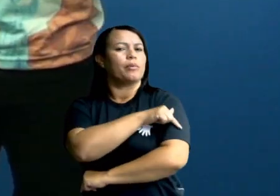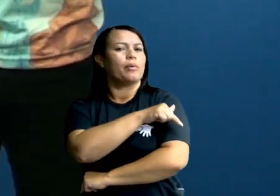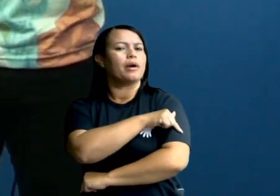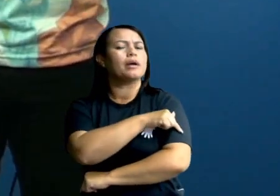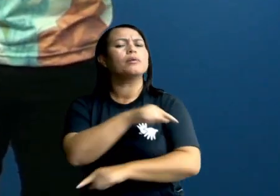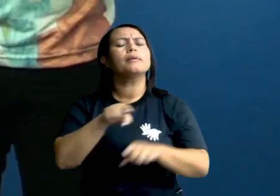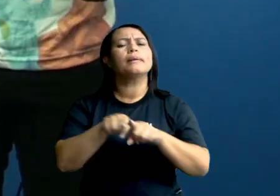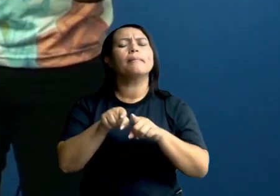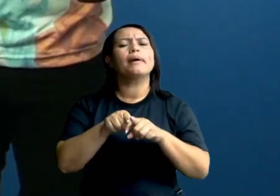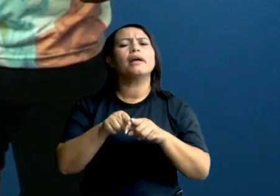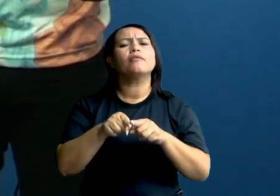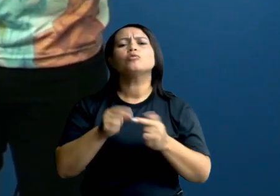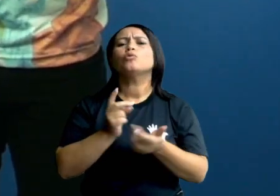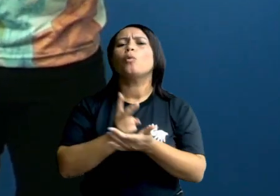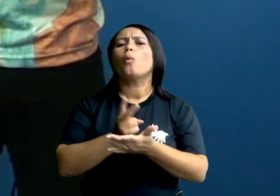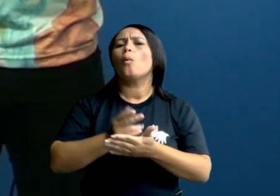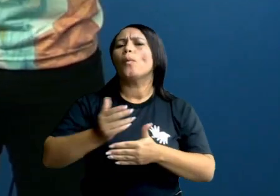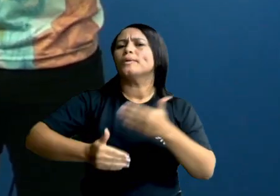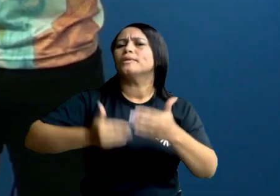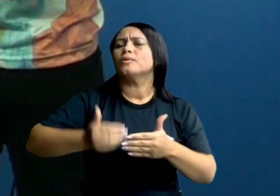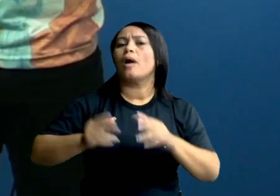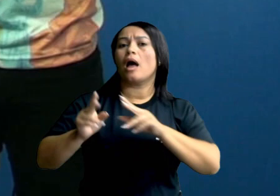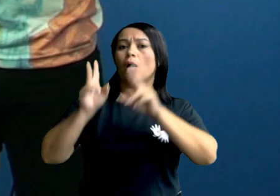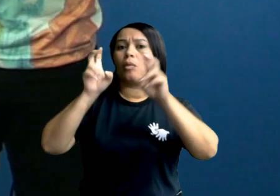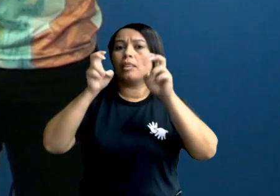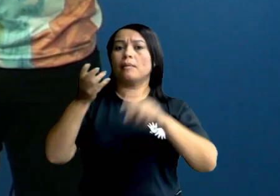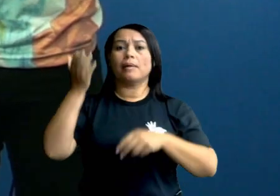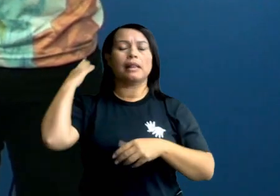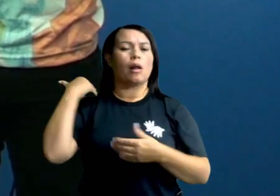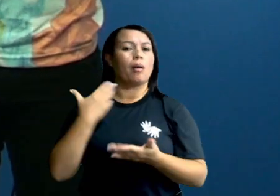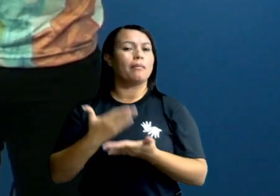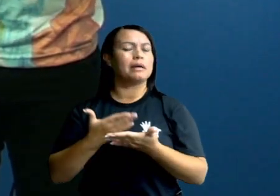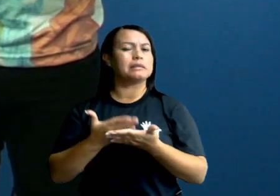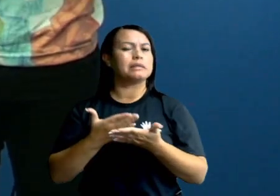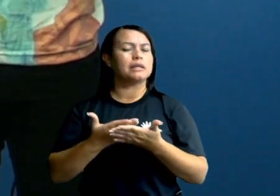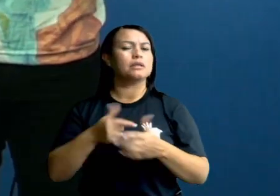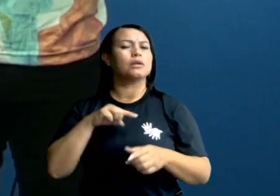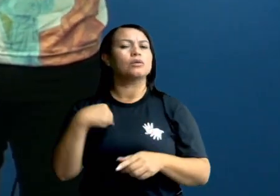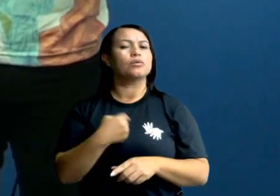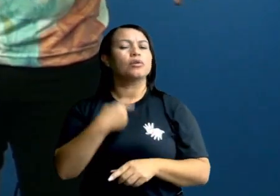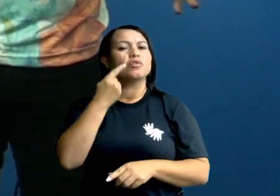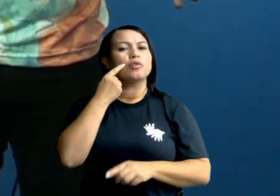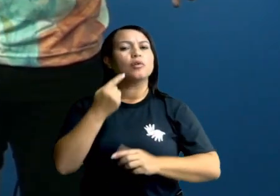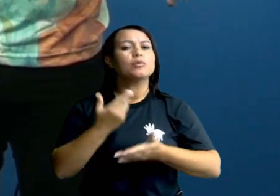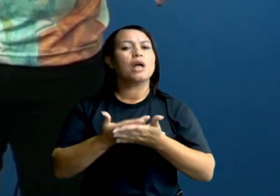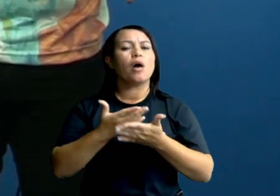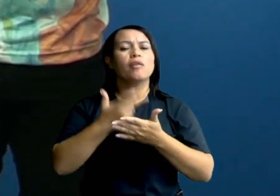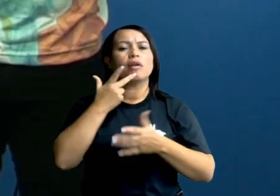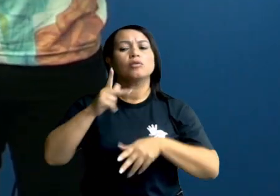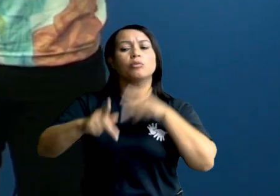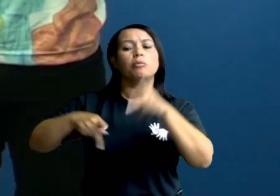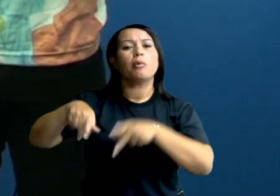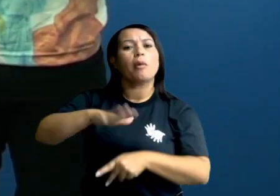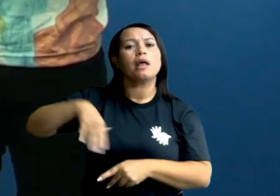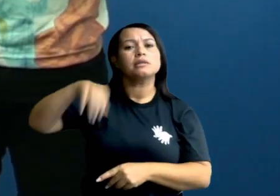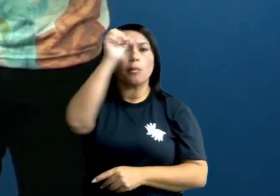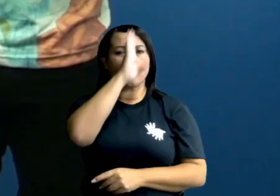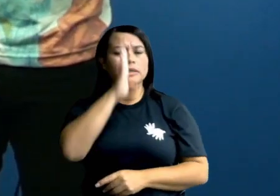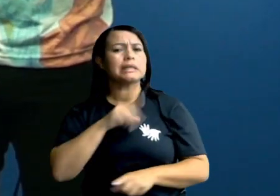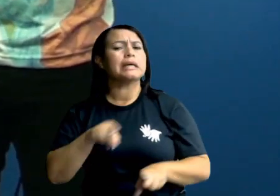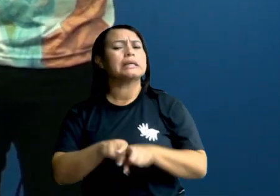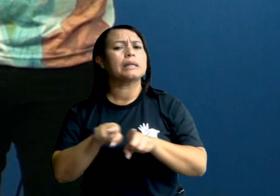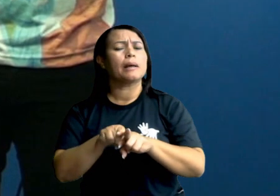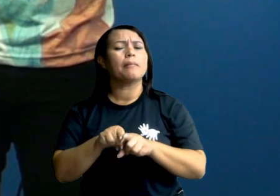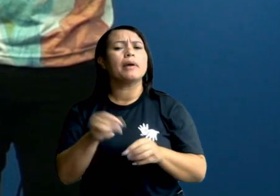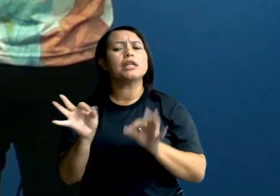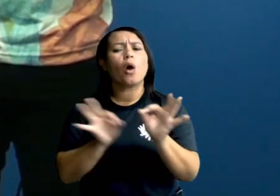dando sequência ao tema que a gente trabalhou na aula passada. Então na aula passada a gente trabalhou a população brasileira, falamos da formação